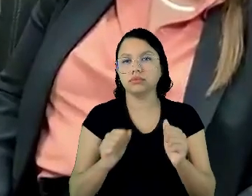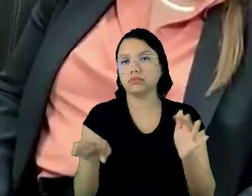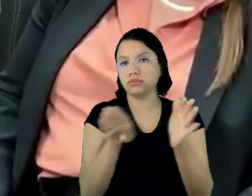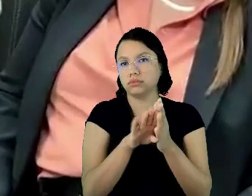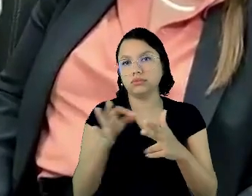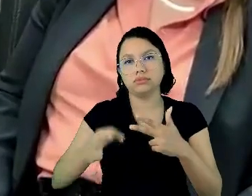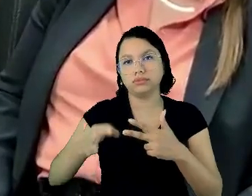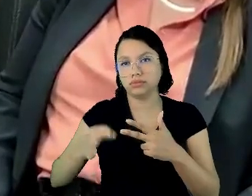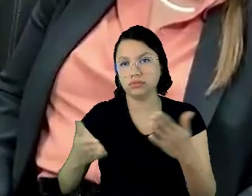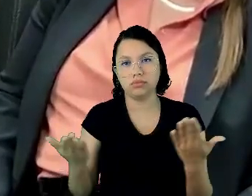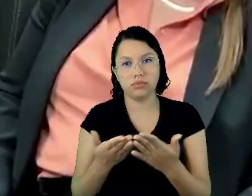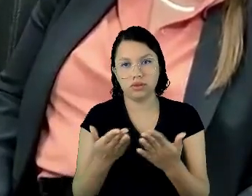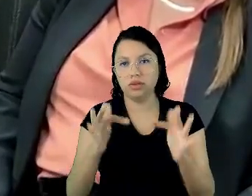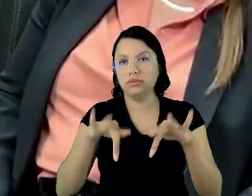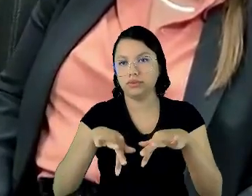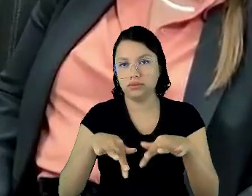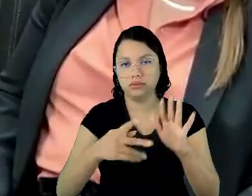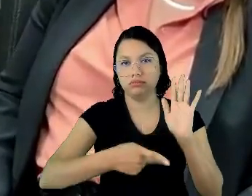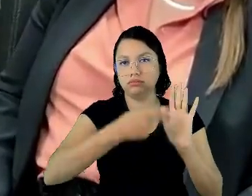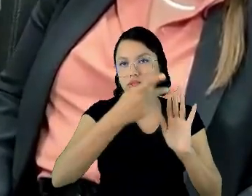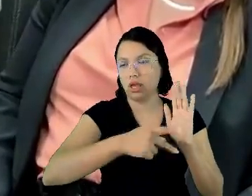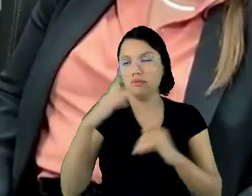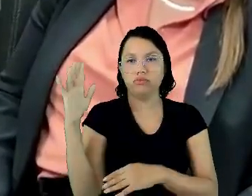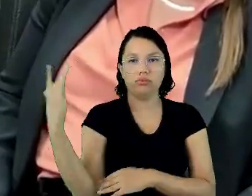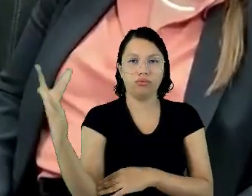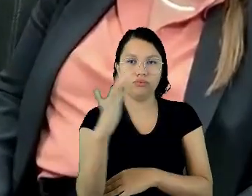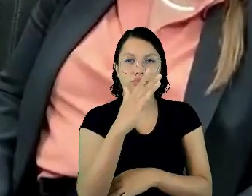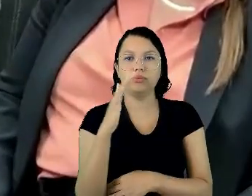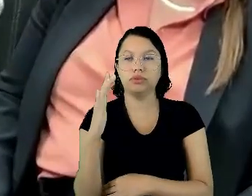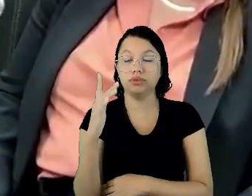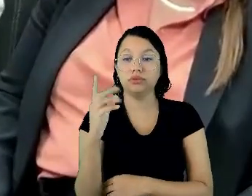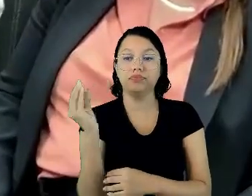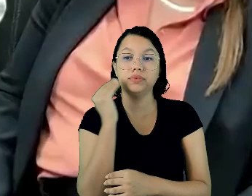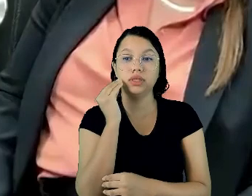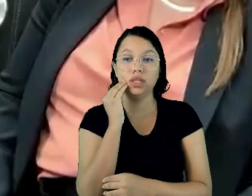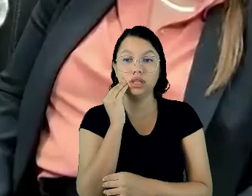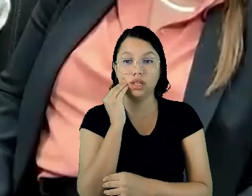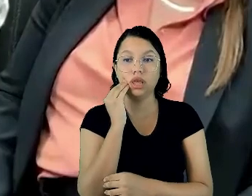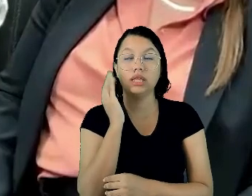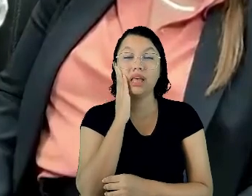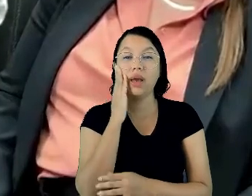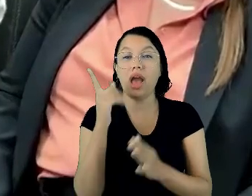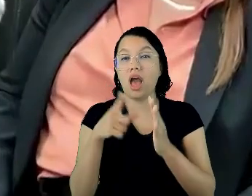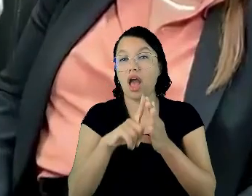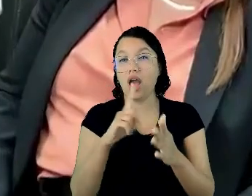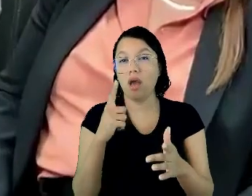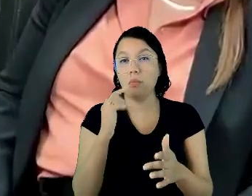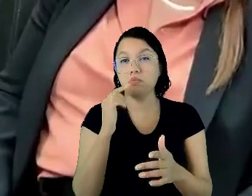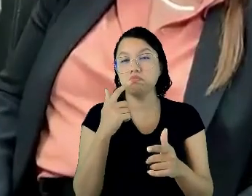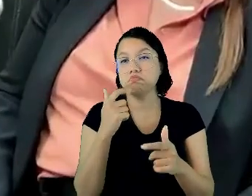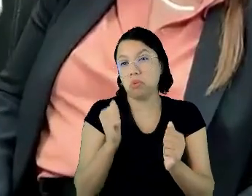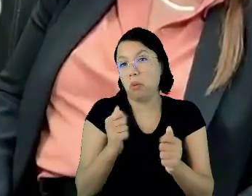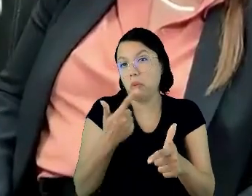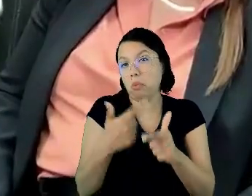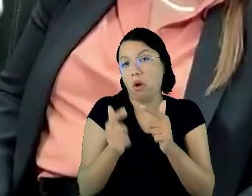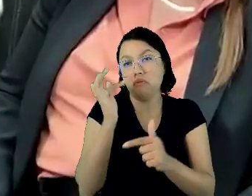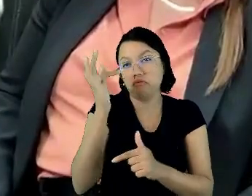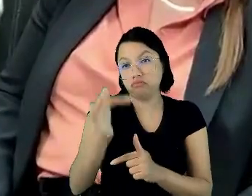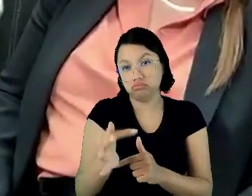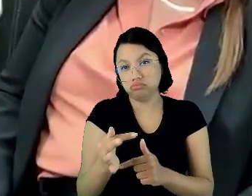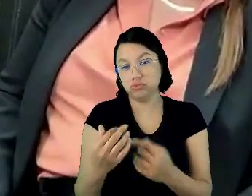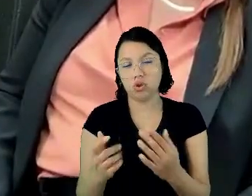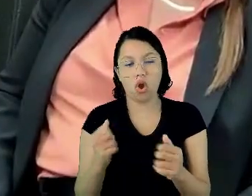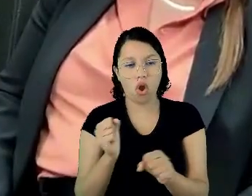né? De antecipar eventuais problemas e construir de forma conjunta soluções entre todos os